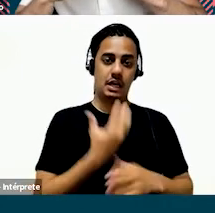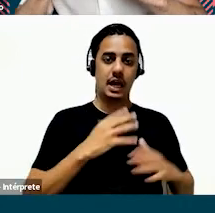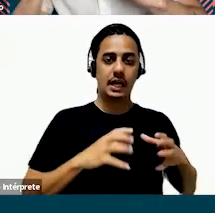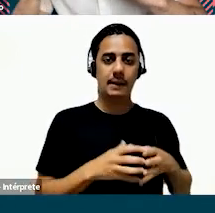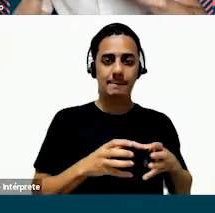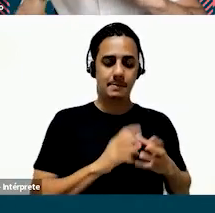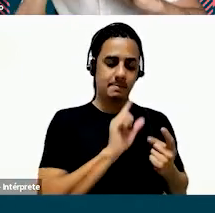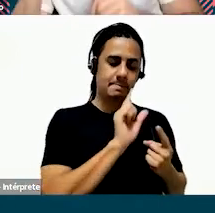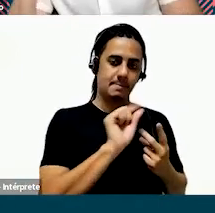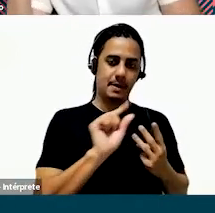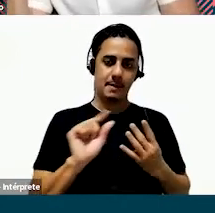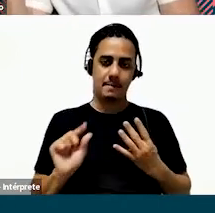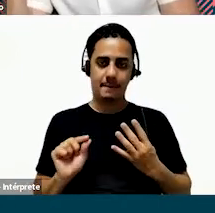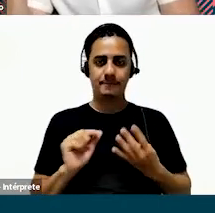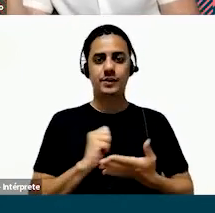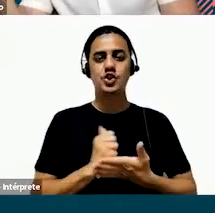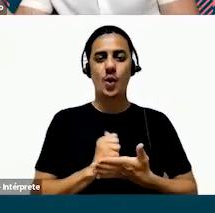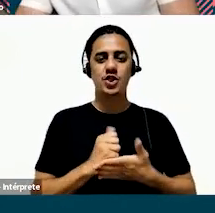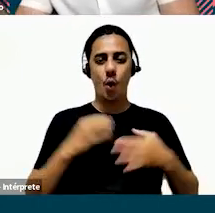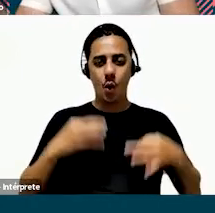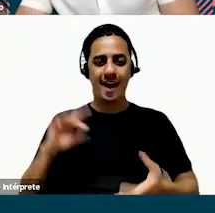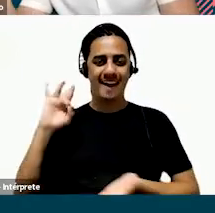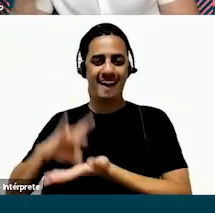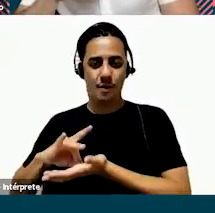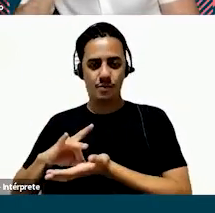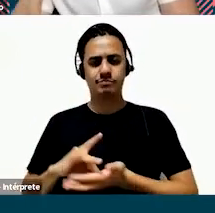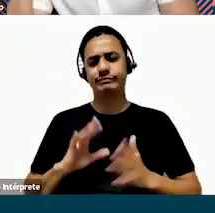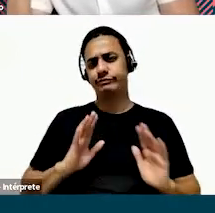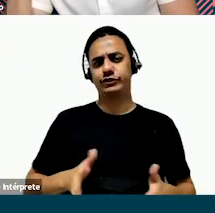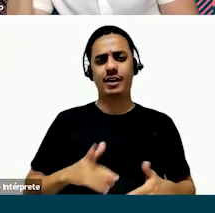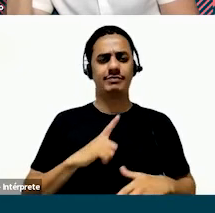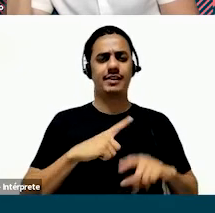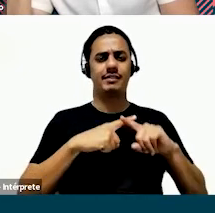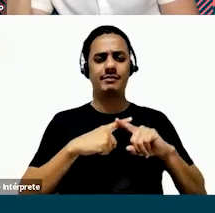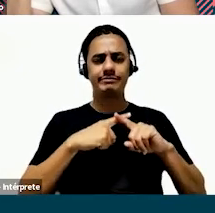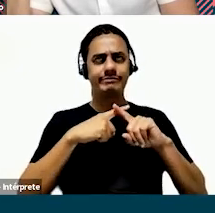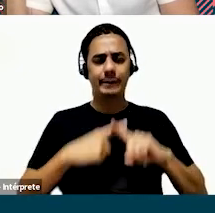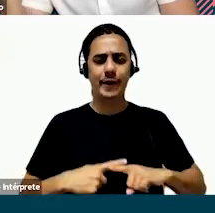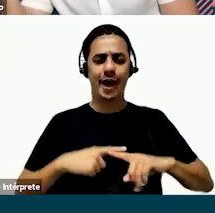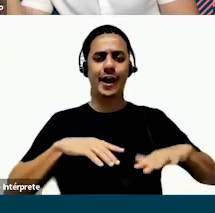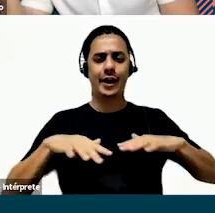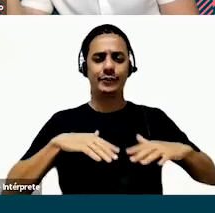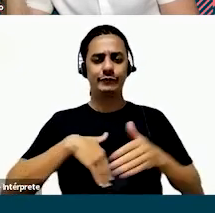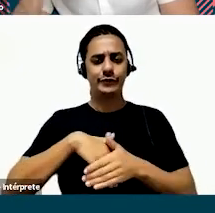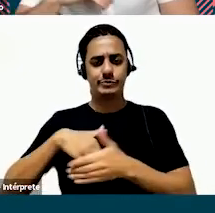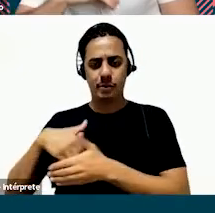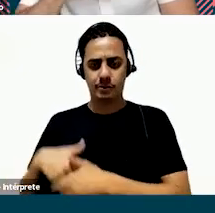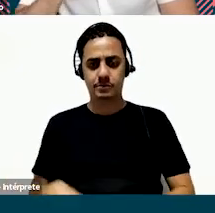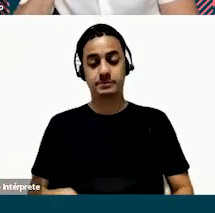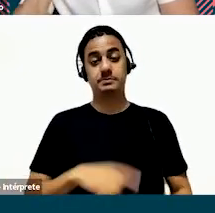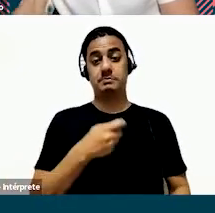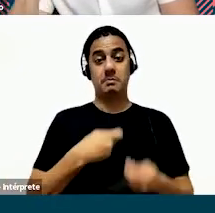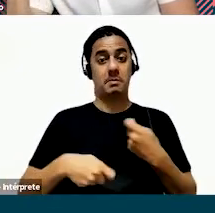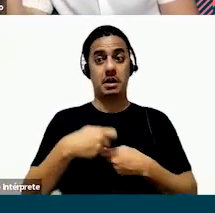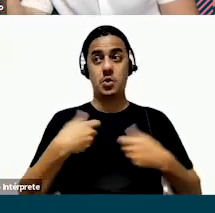monta uma equipe escolhendo jogadores da vida real, muito comum em campeonatos de futebol. Ele é